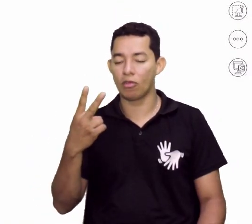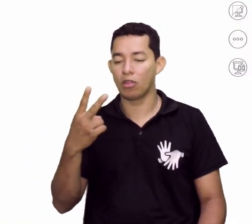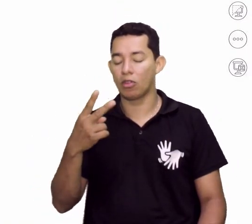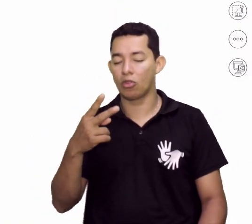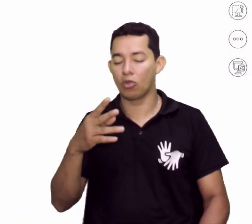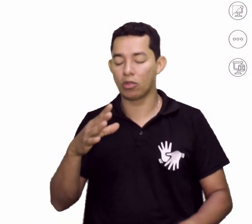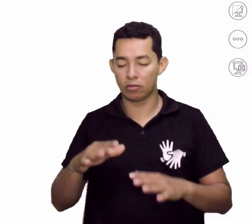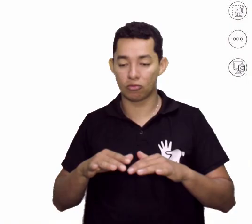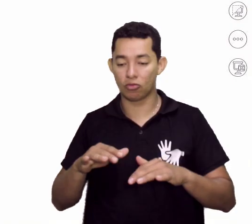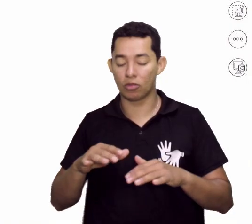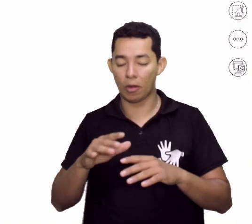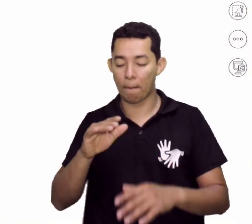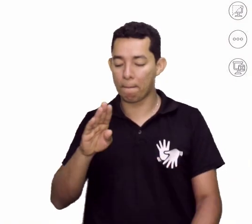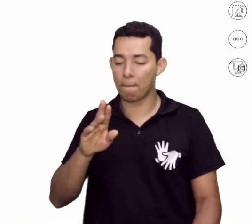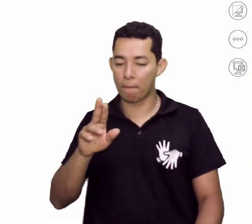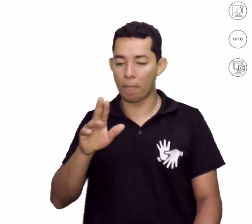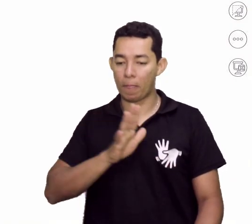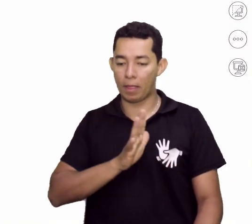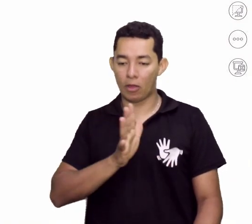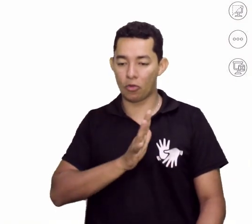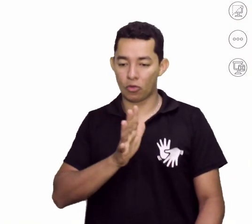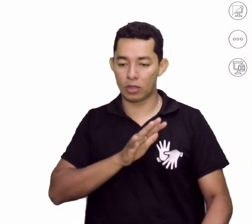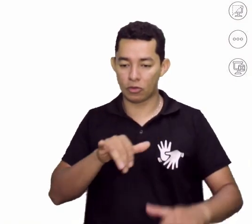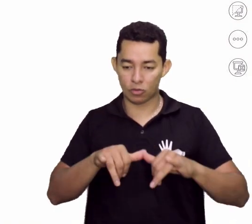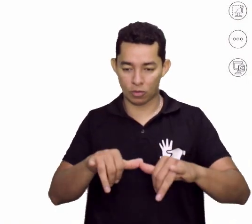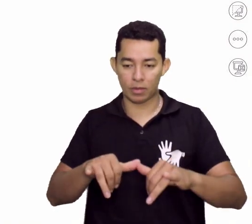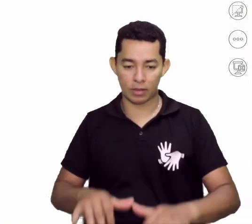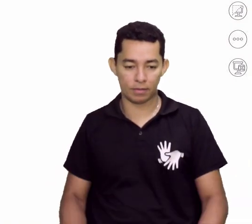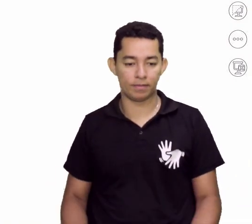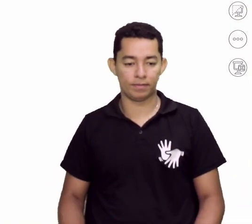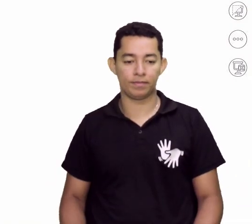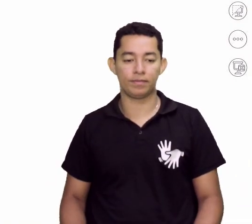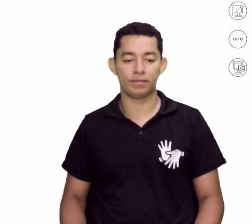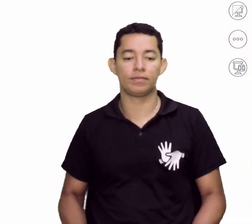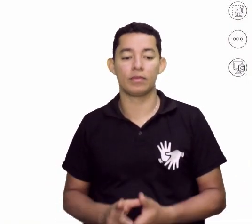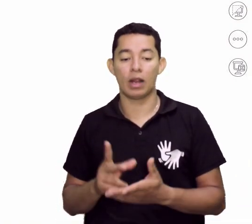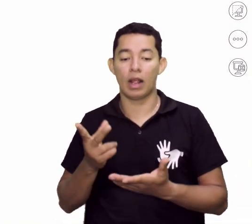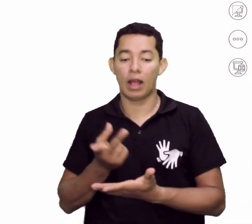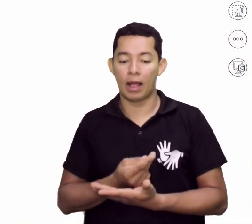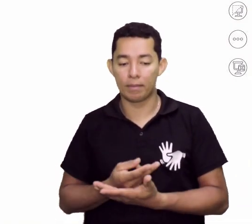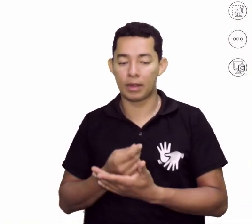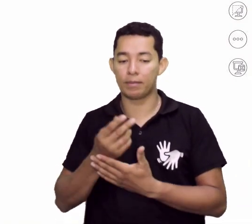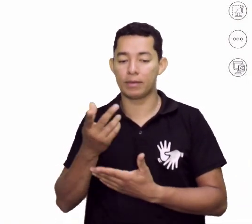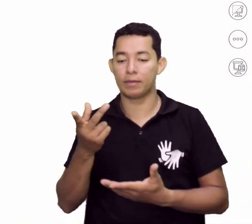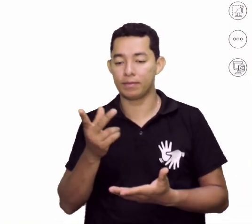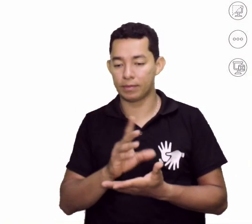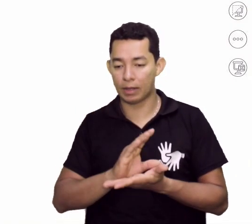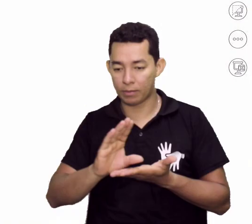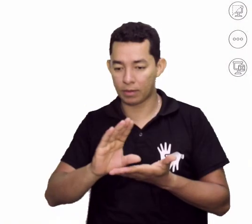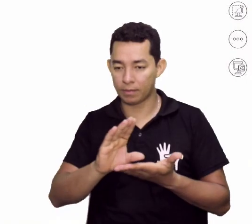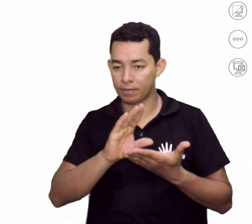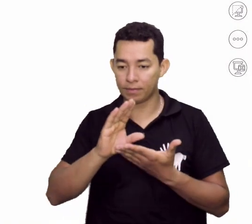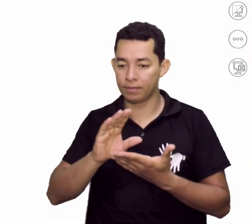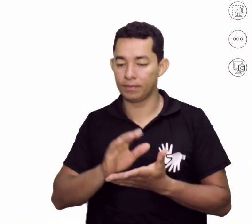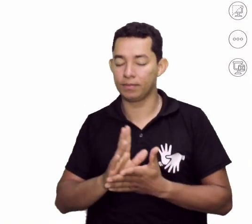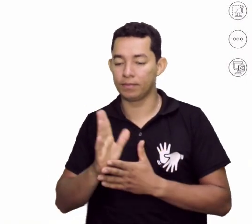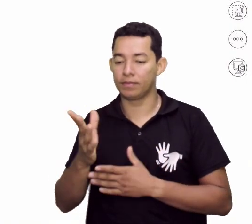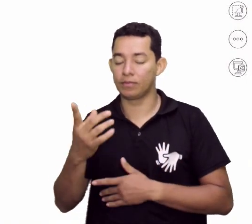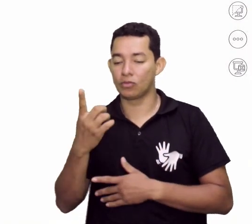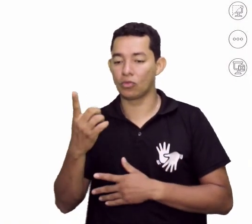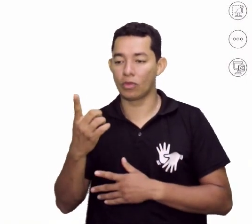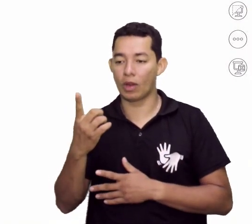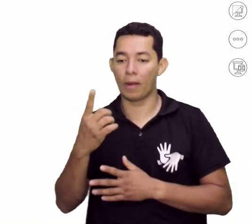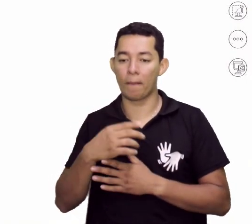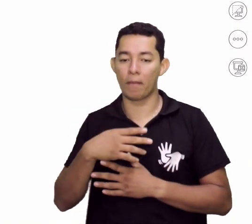ao consumismo e ao capitalismo. Tá? Então, uma das maneiras de protestar, vocês estão vendo aí